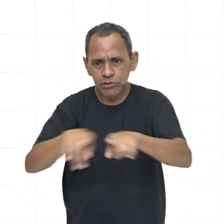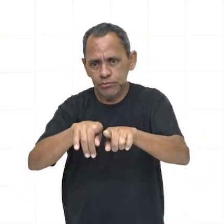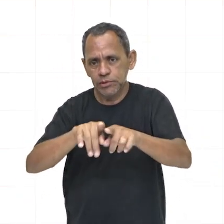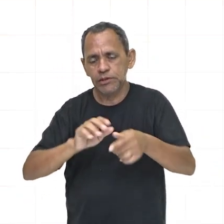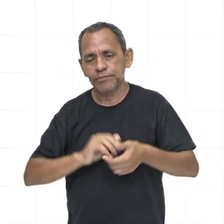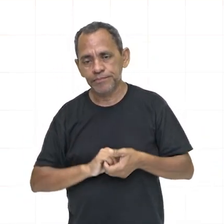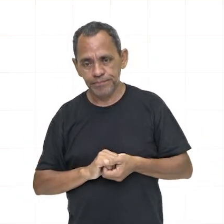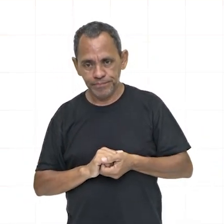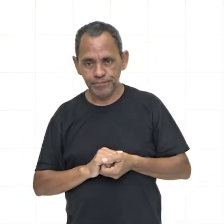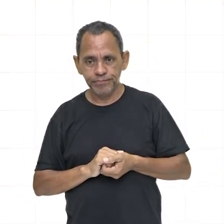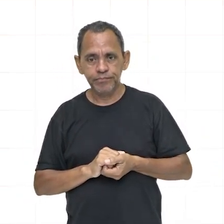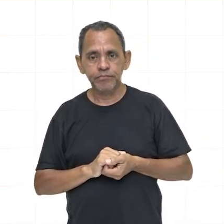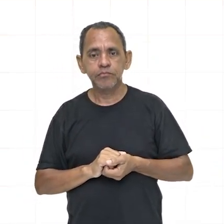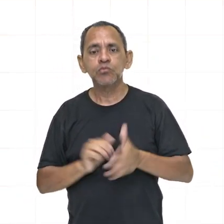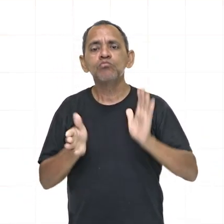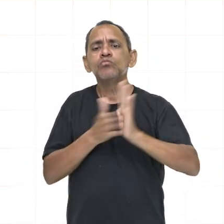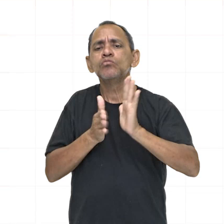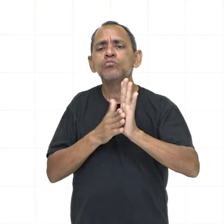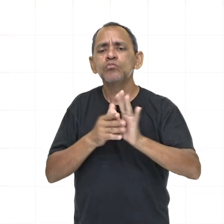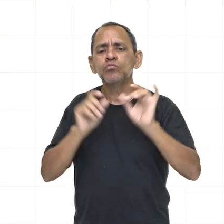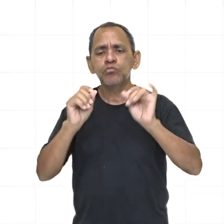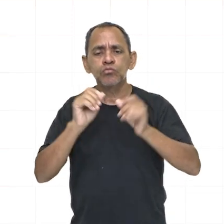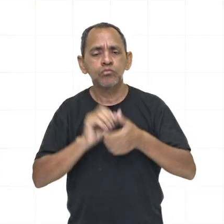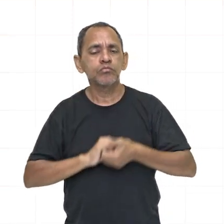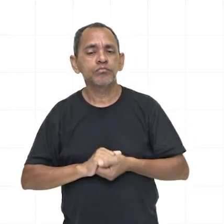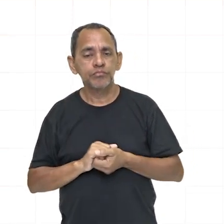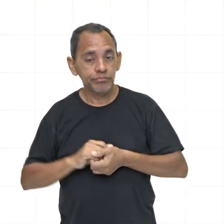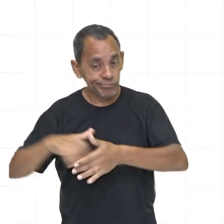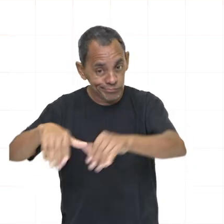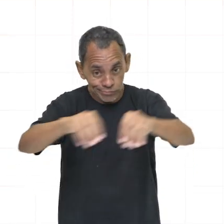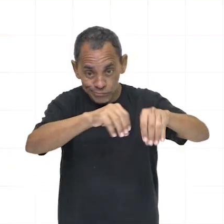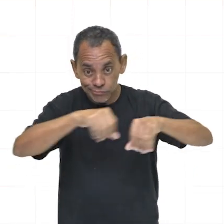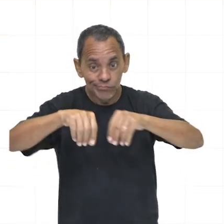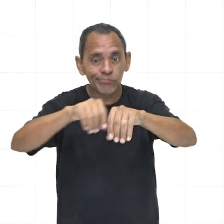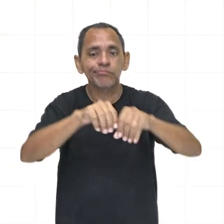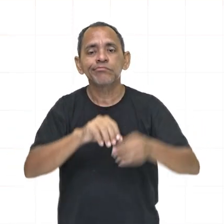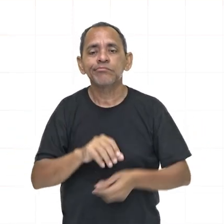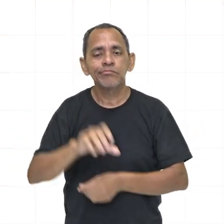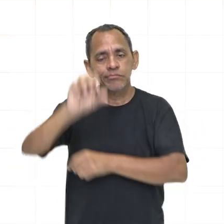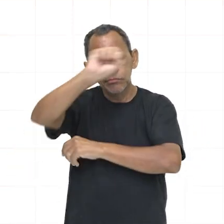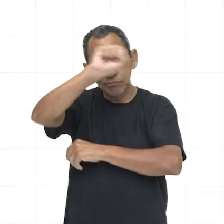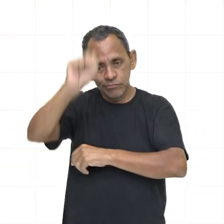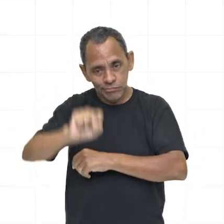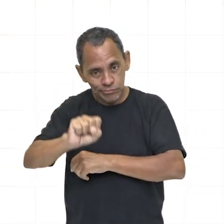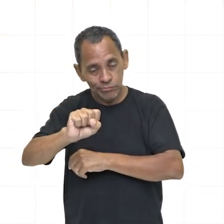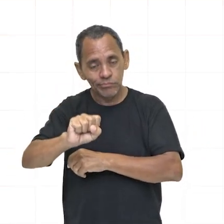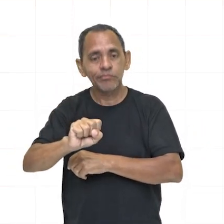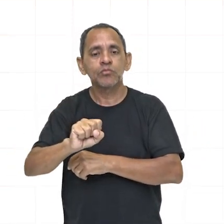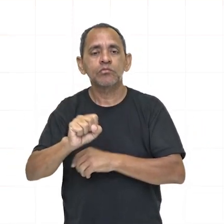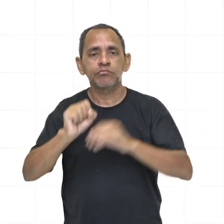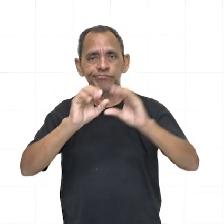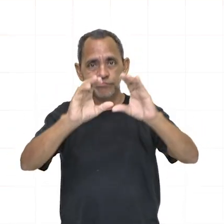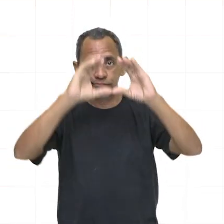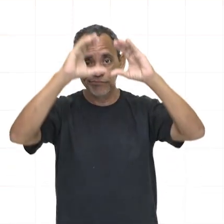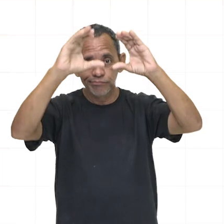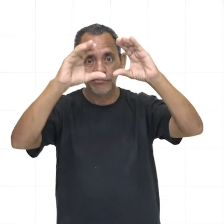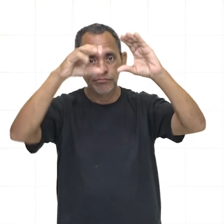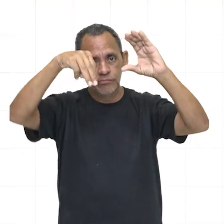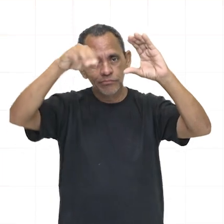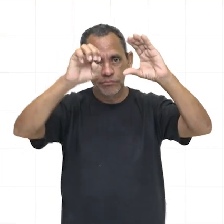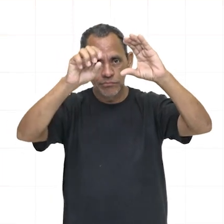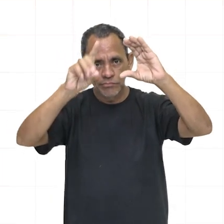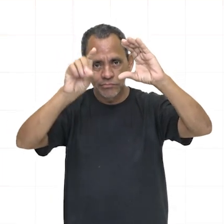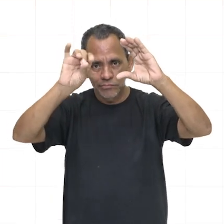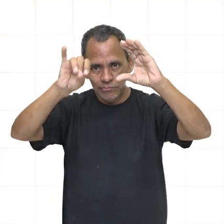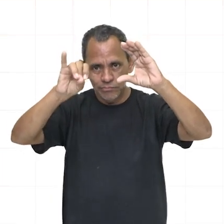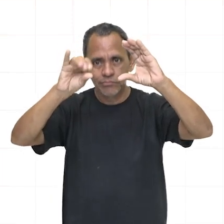físico proporcionou a divisão do território, então, em África Mediterrânea e África Subsaariana, sendo o deserto do Saara